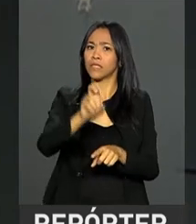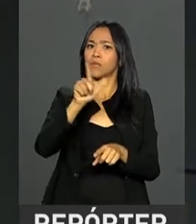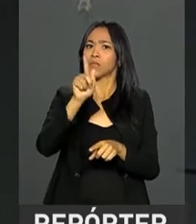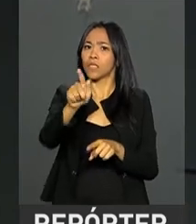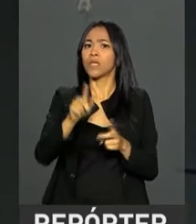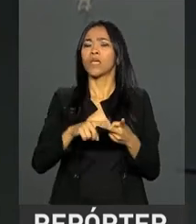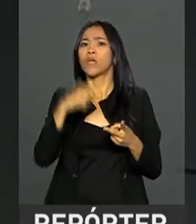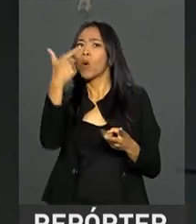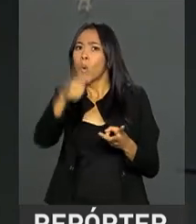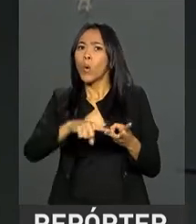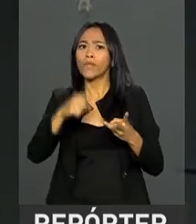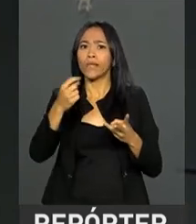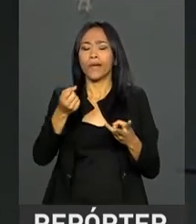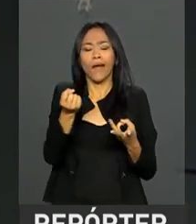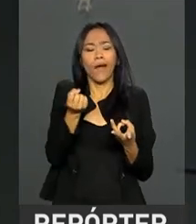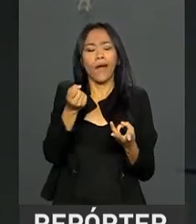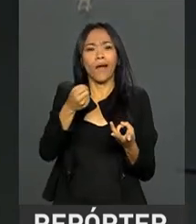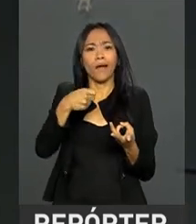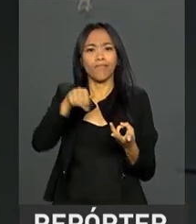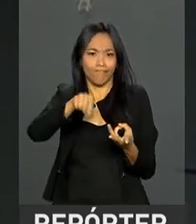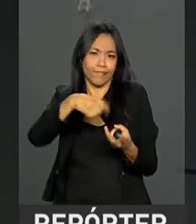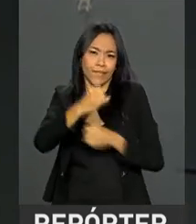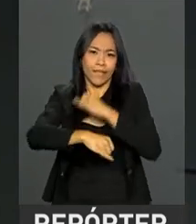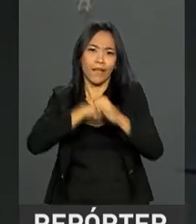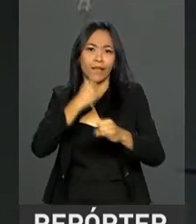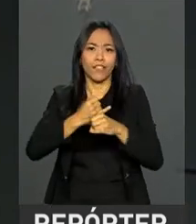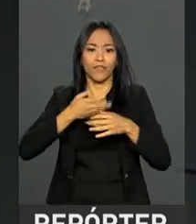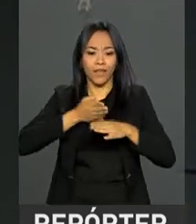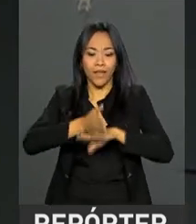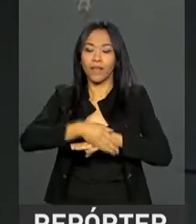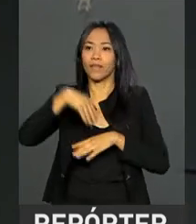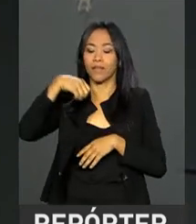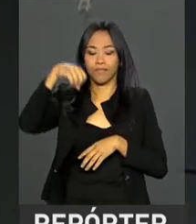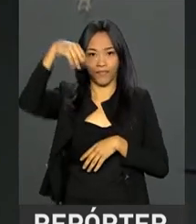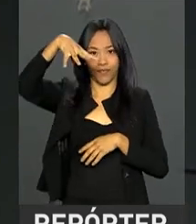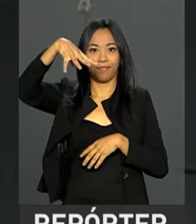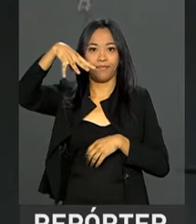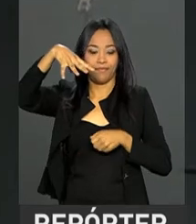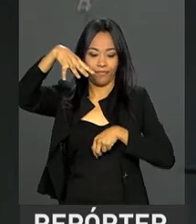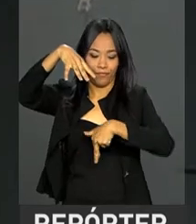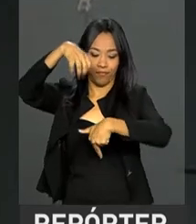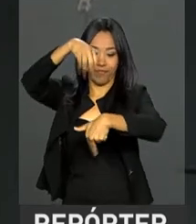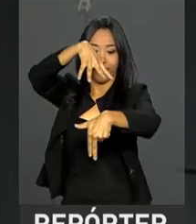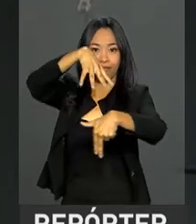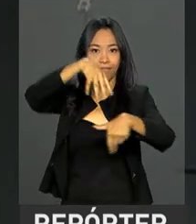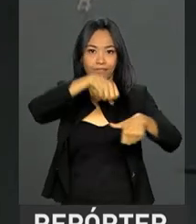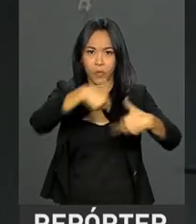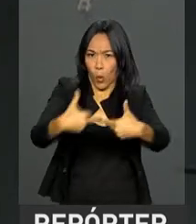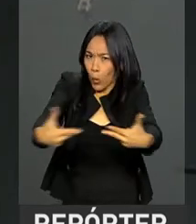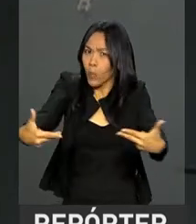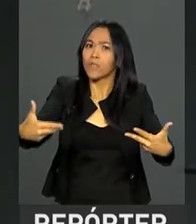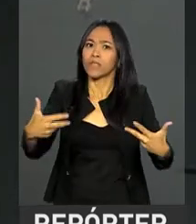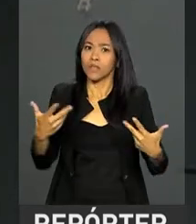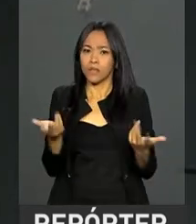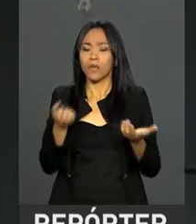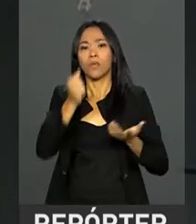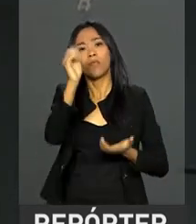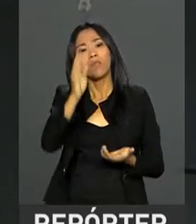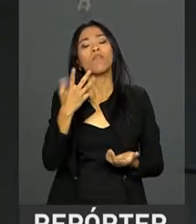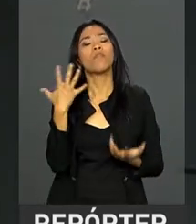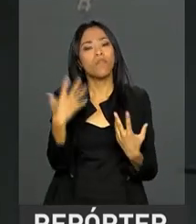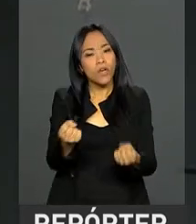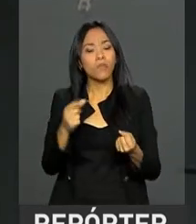coisas o brasil não é mais caudatário o brasil é protagonista nós vamos ter a internet